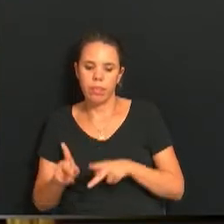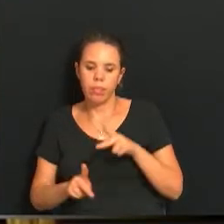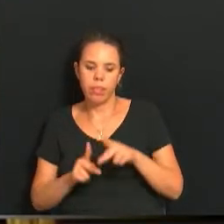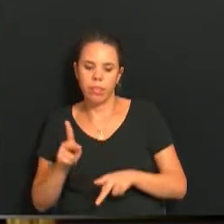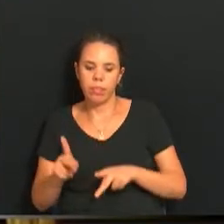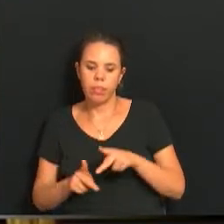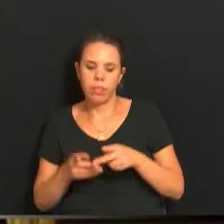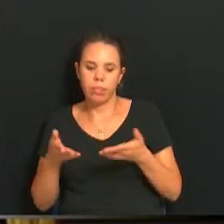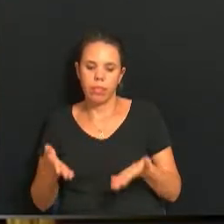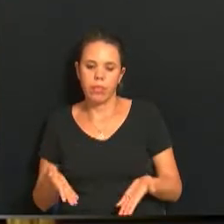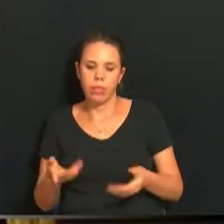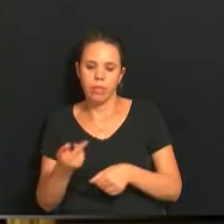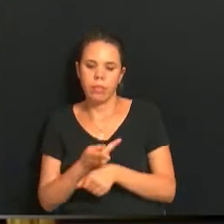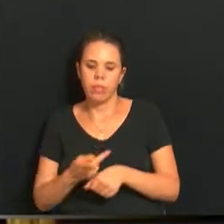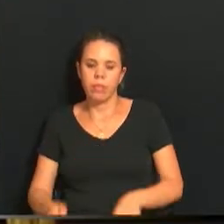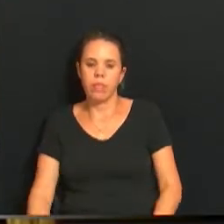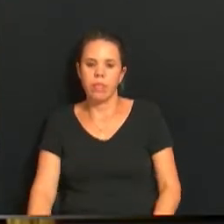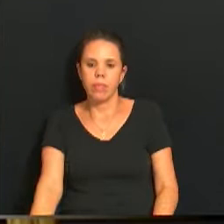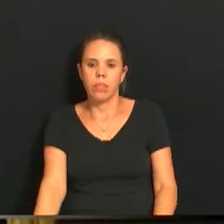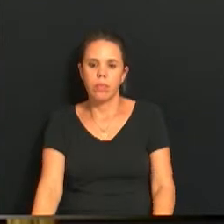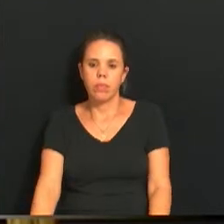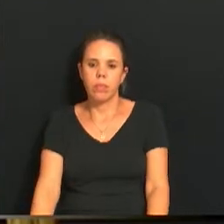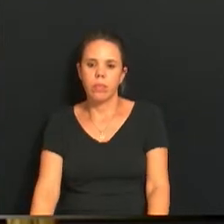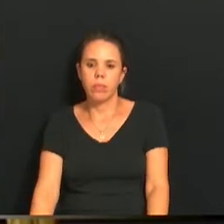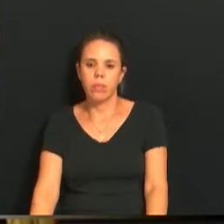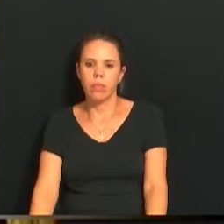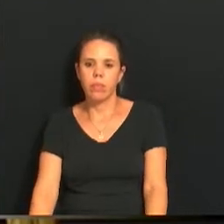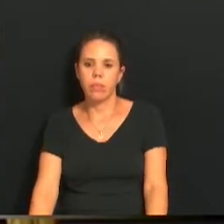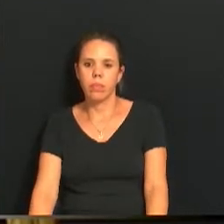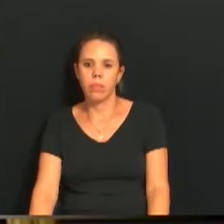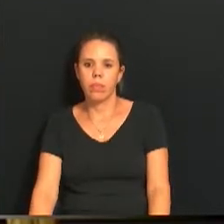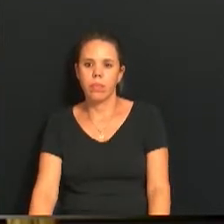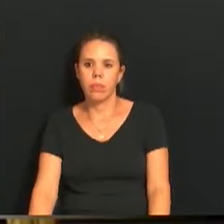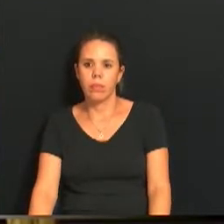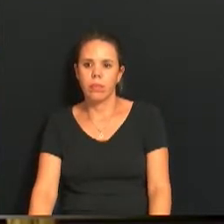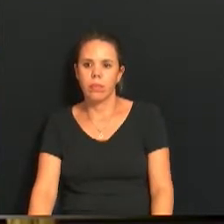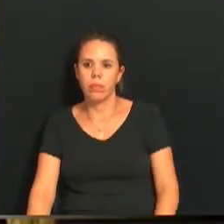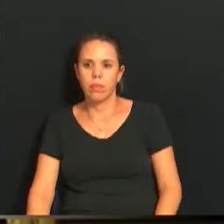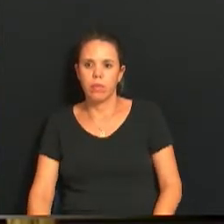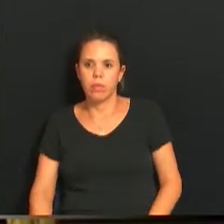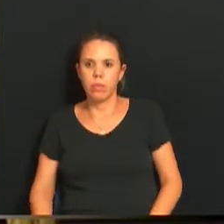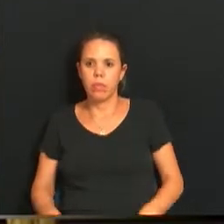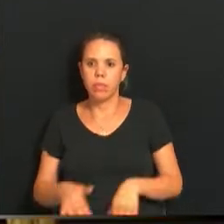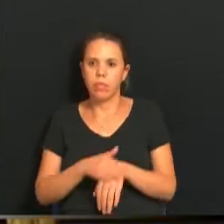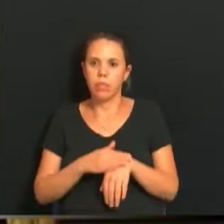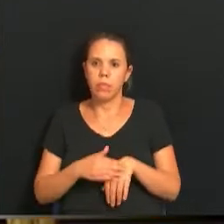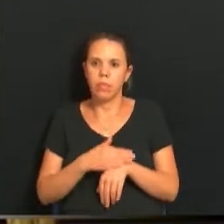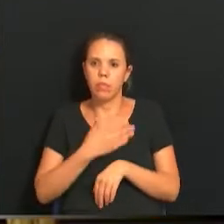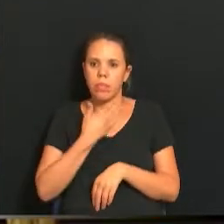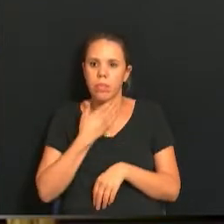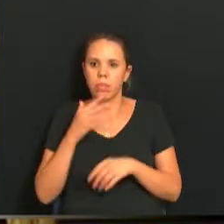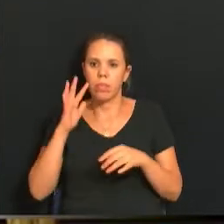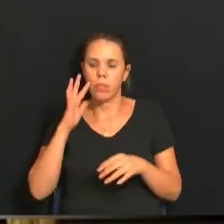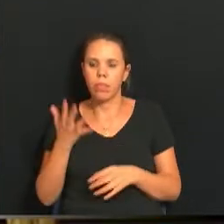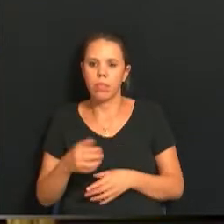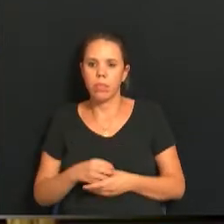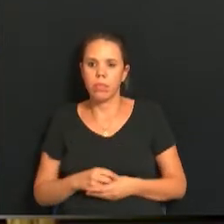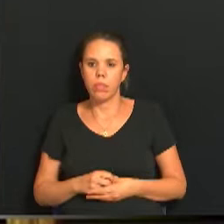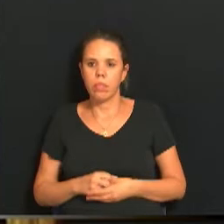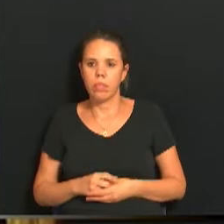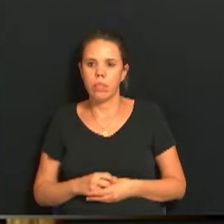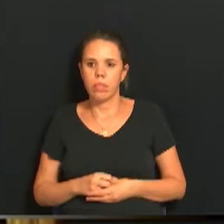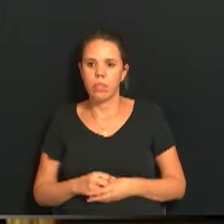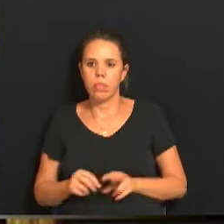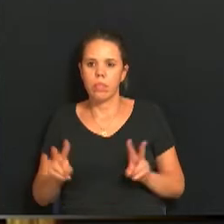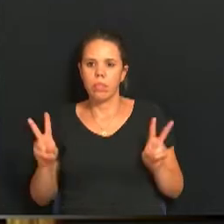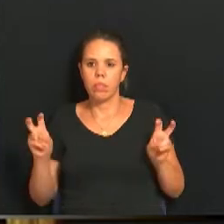aqui que me procura. Então, a gente vai tentar fazer essas conversas para a gente sanar essas